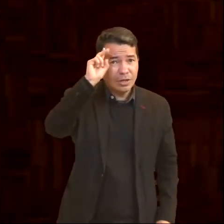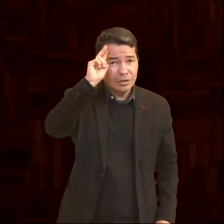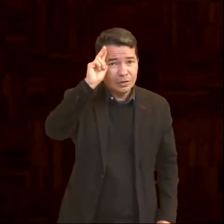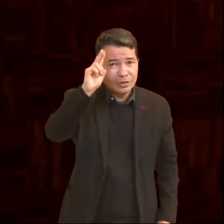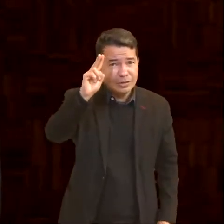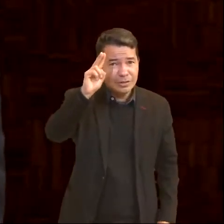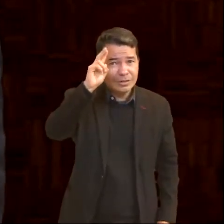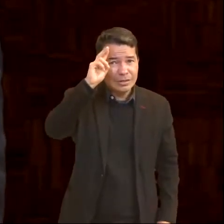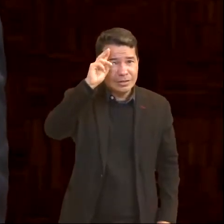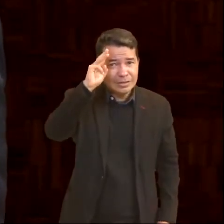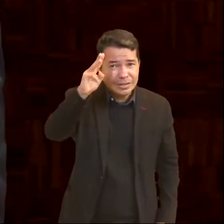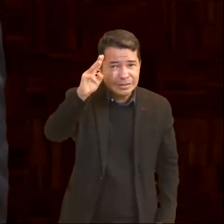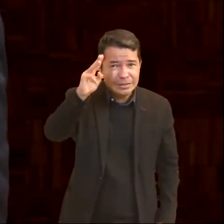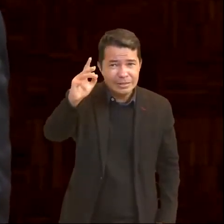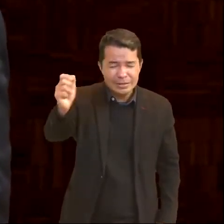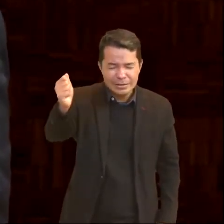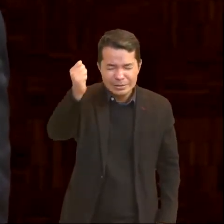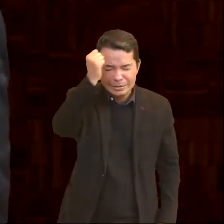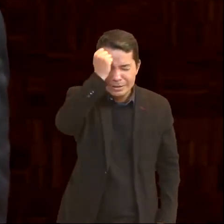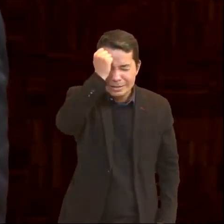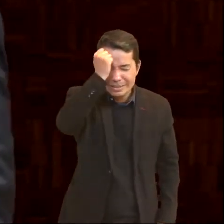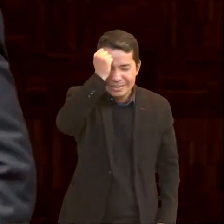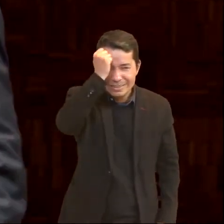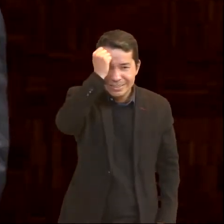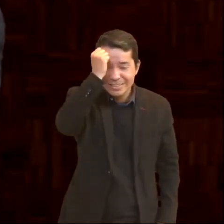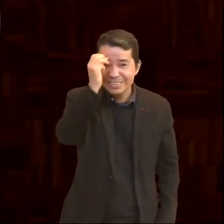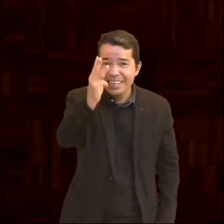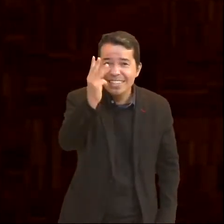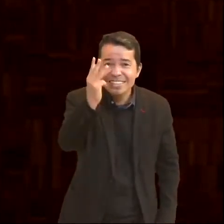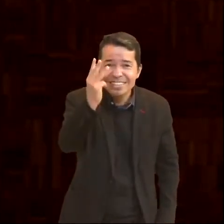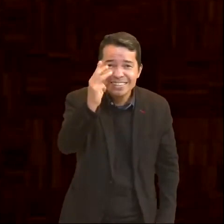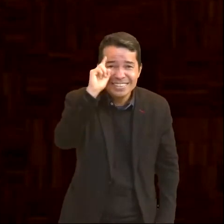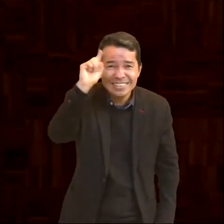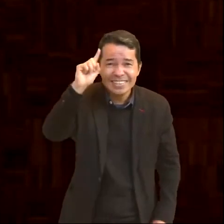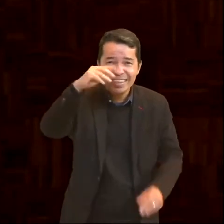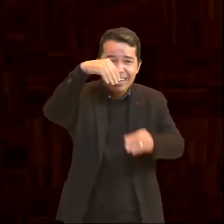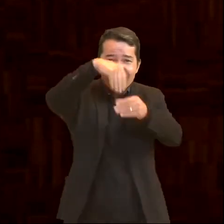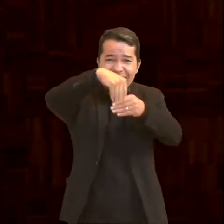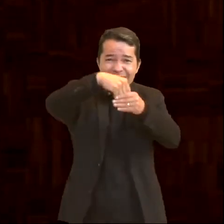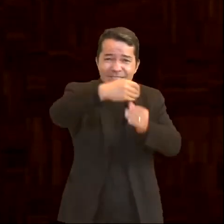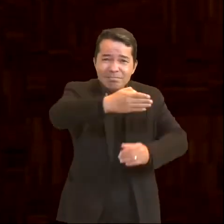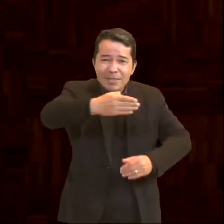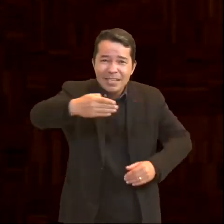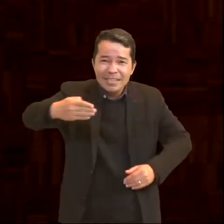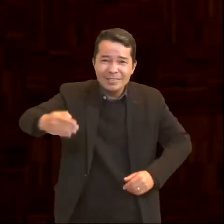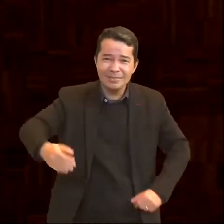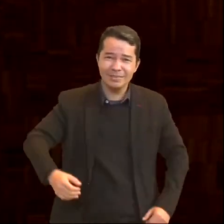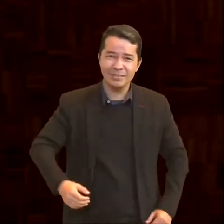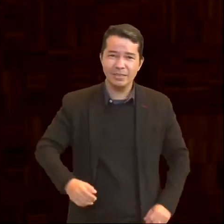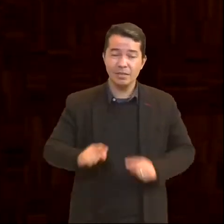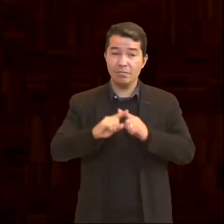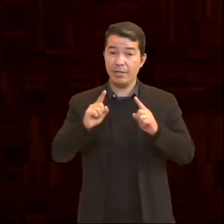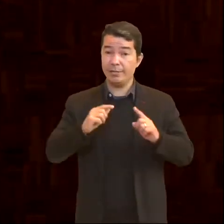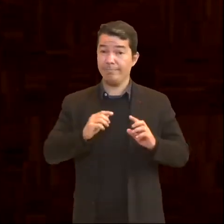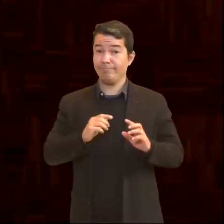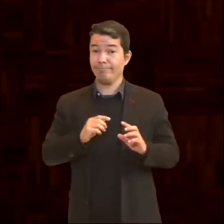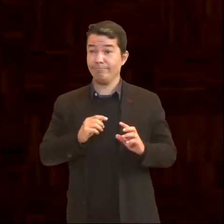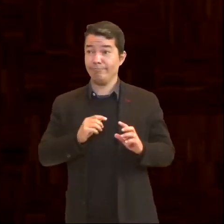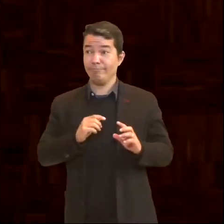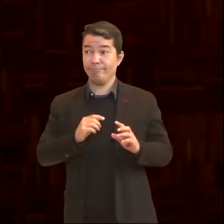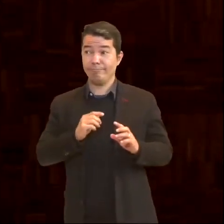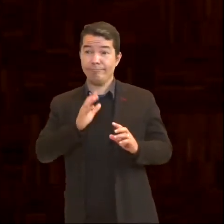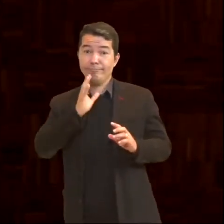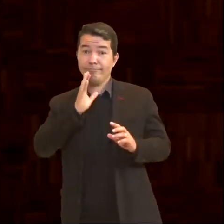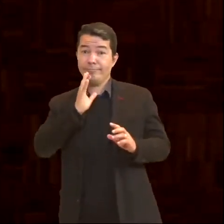cabra duro, está louco. Mas tem gente pior, eu conheço, tem gente